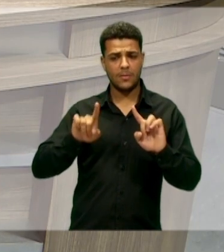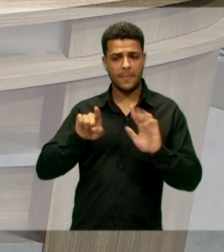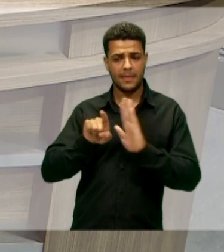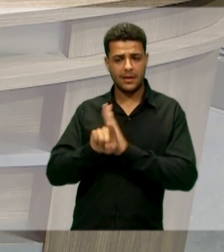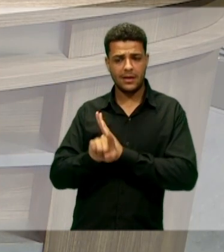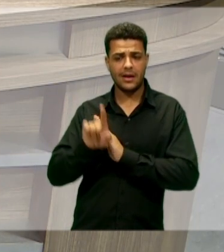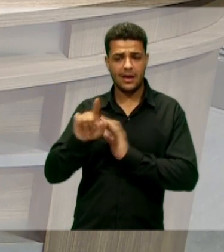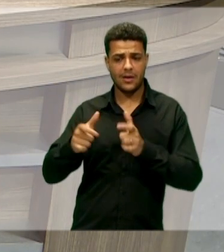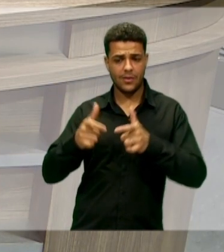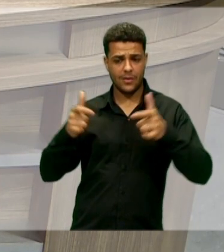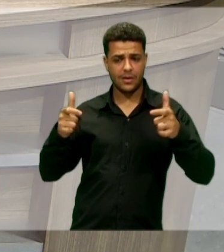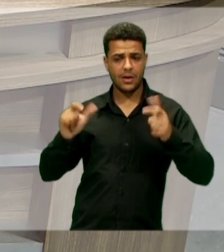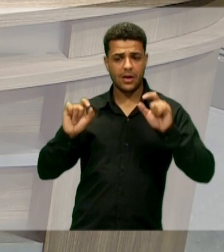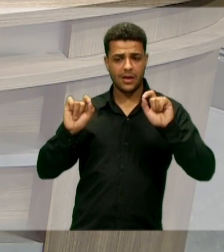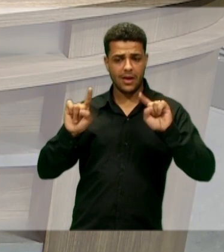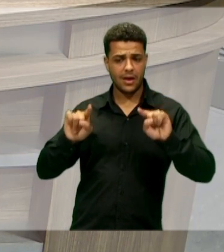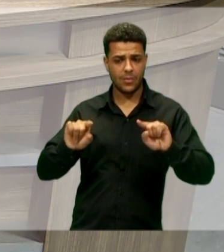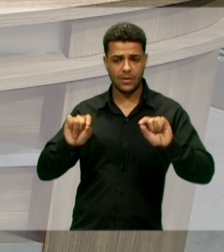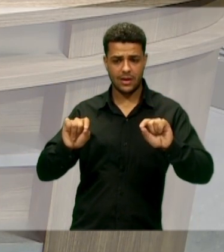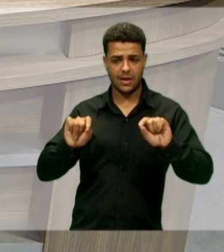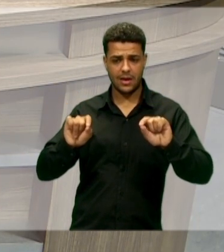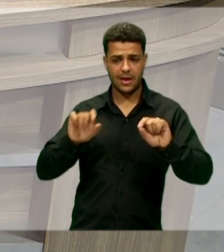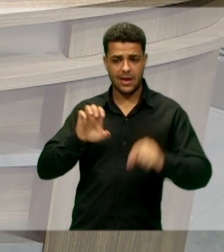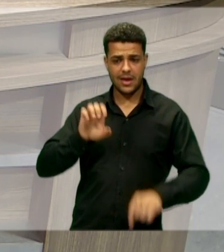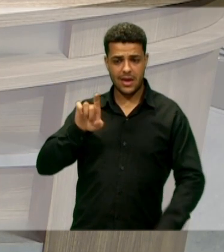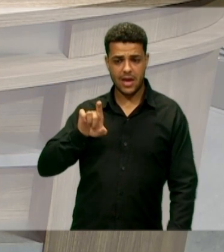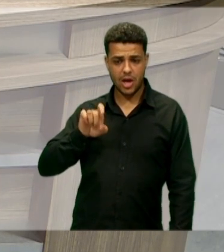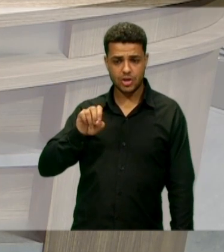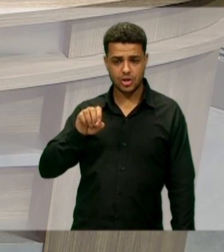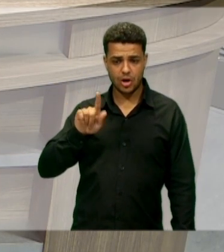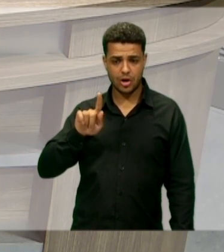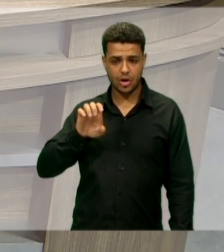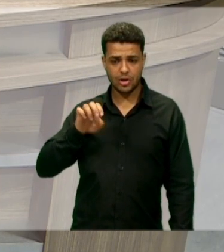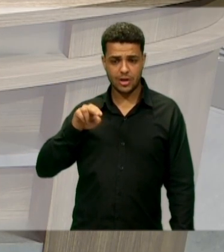maior parte, por exemplo, ela é exógena, digamos assim, ela